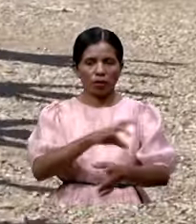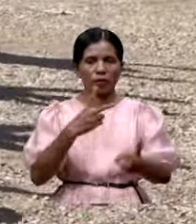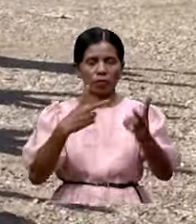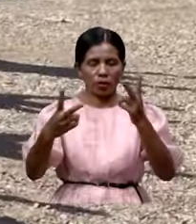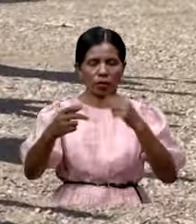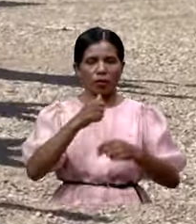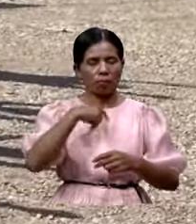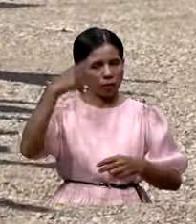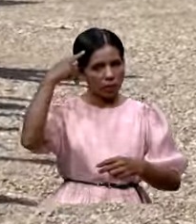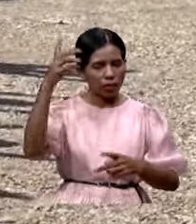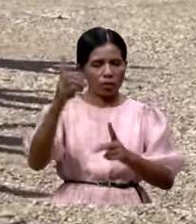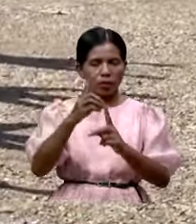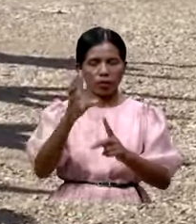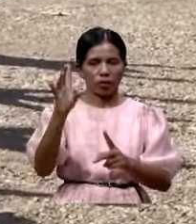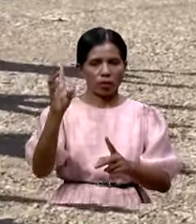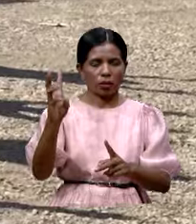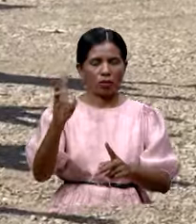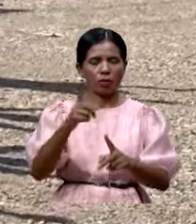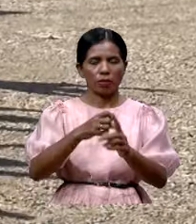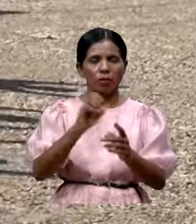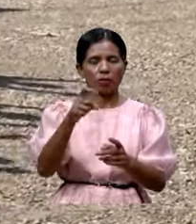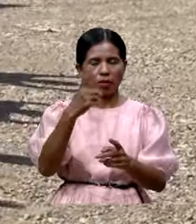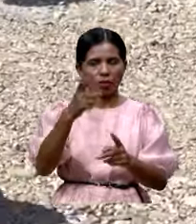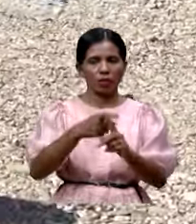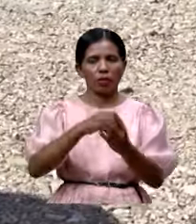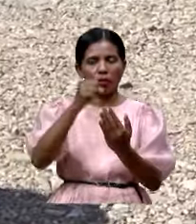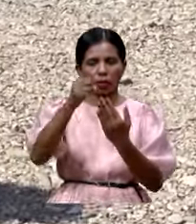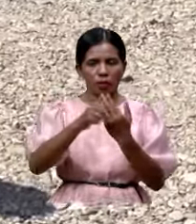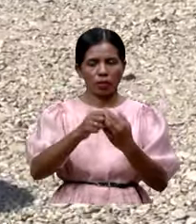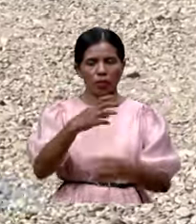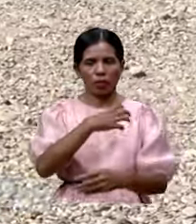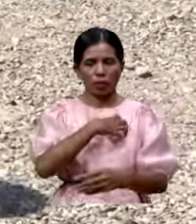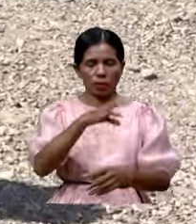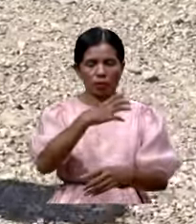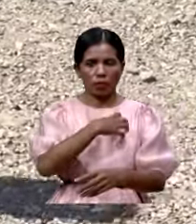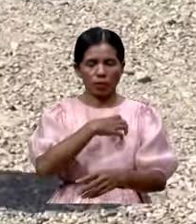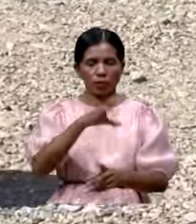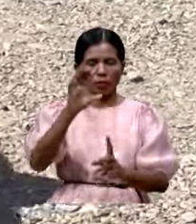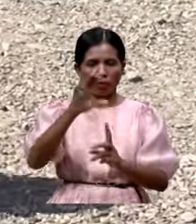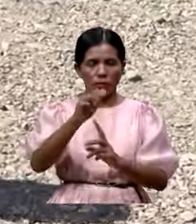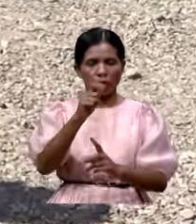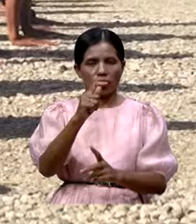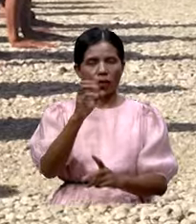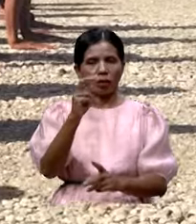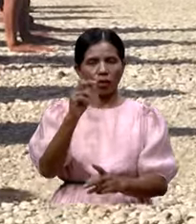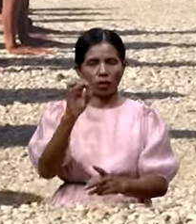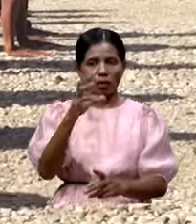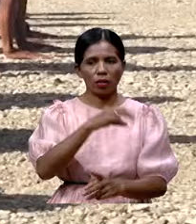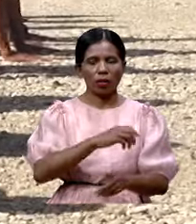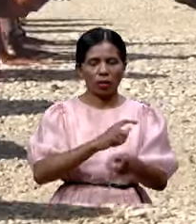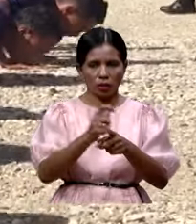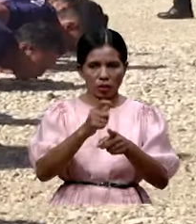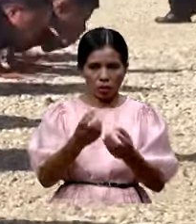Nian hahusi lorong sia to lorong sauna singida fulan setembro. Komandante Pentel Municipi Boko Superintendente Sefi Antonino Mauluta hateten treinamento